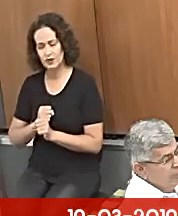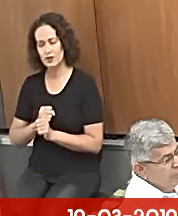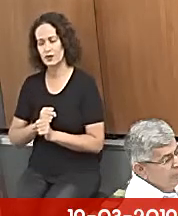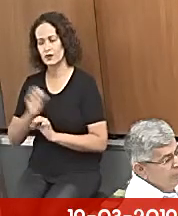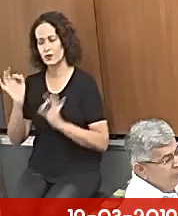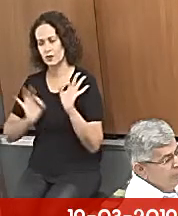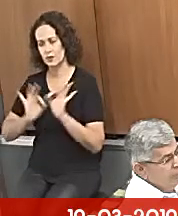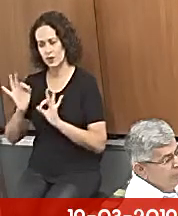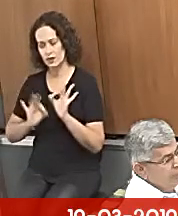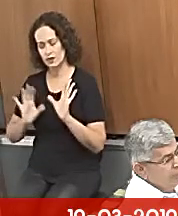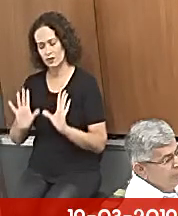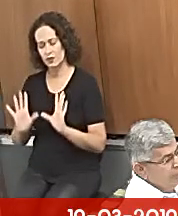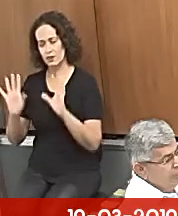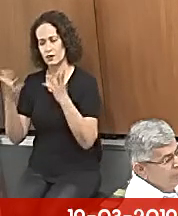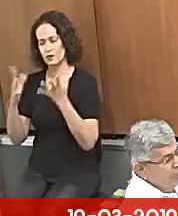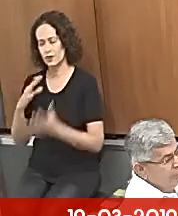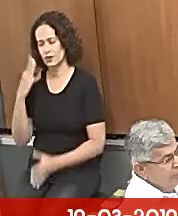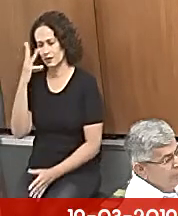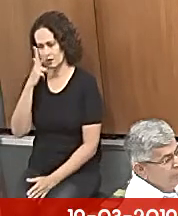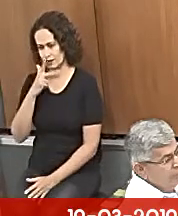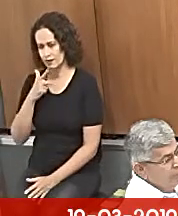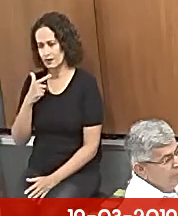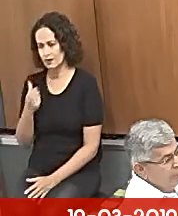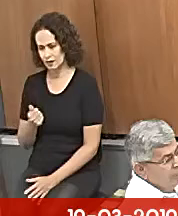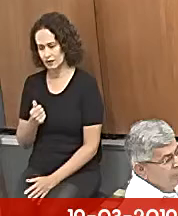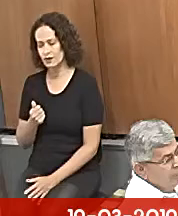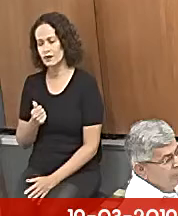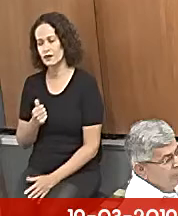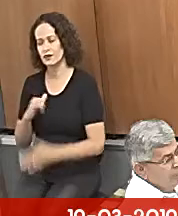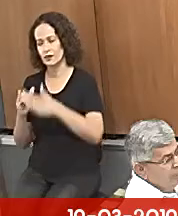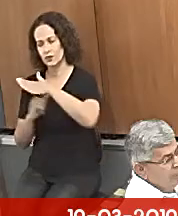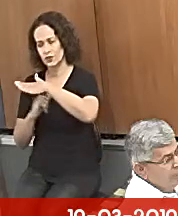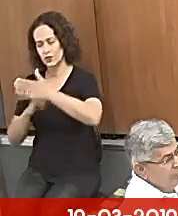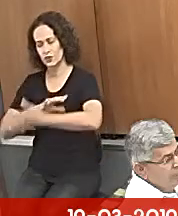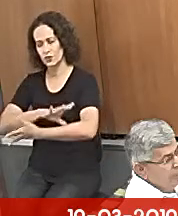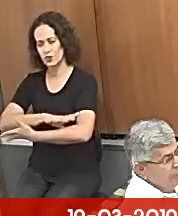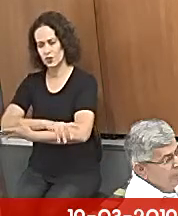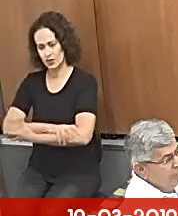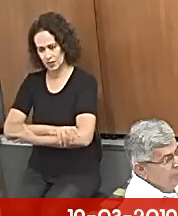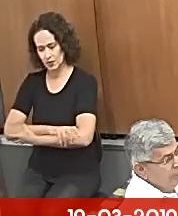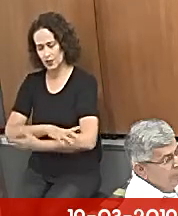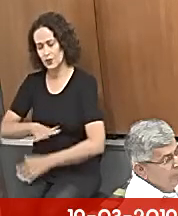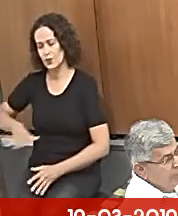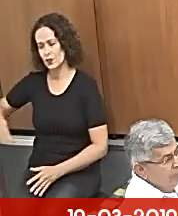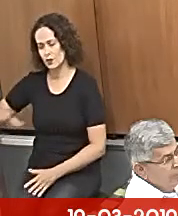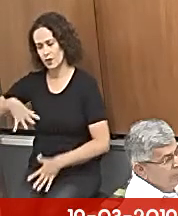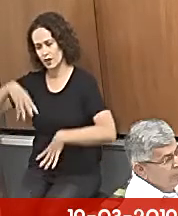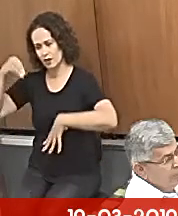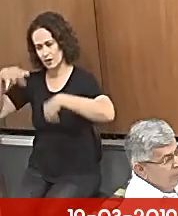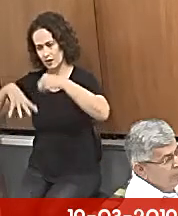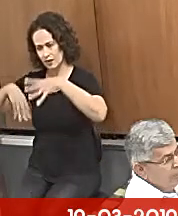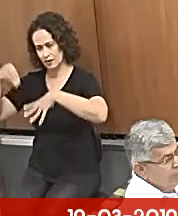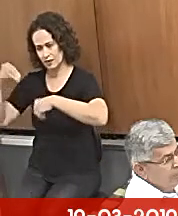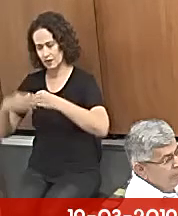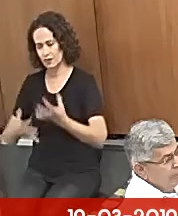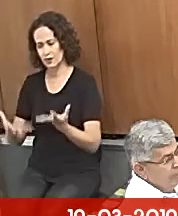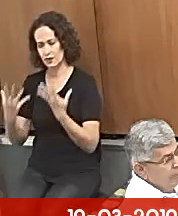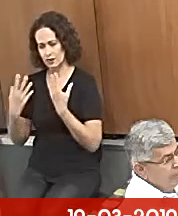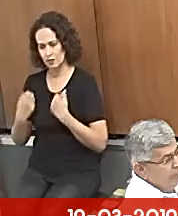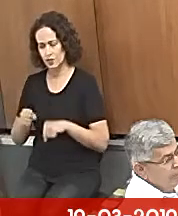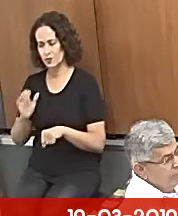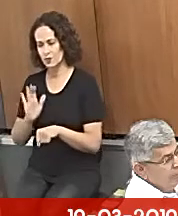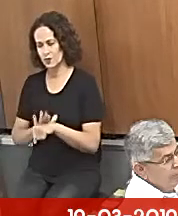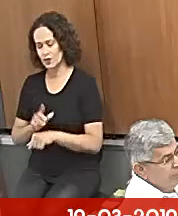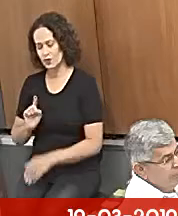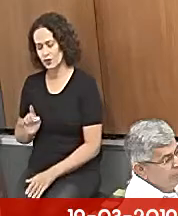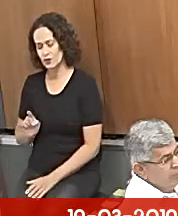linda para a pessoa com deficiência linamara instituição que fica situada no bairro castelo nós recebemos mais de mil